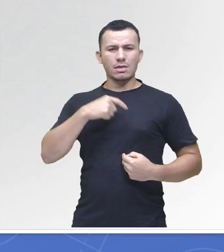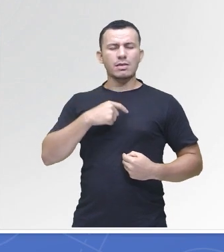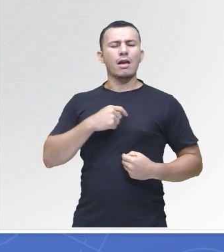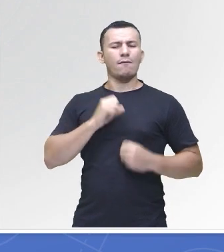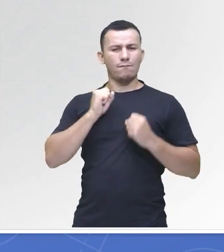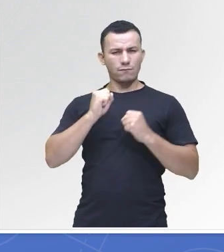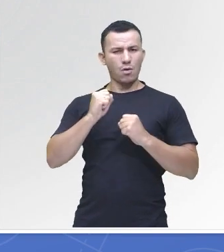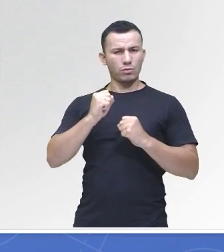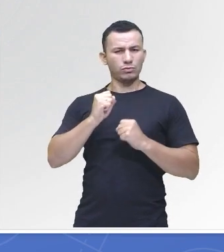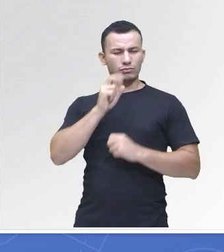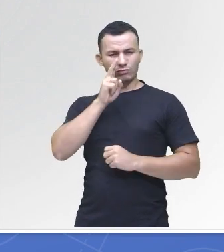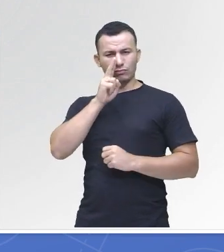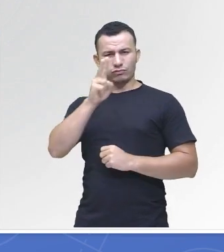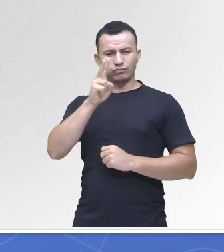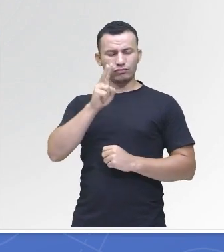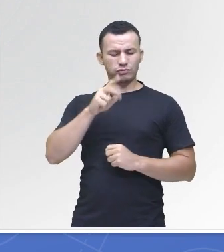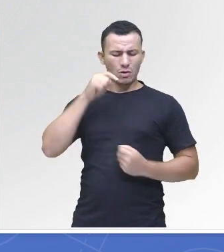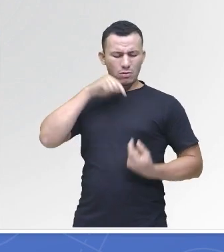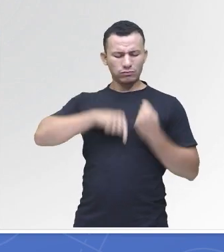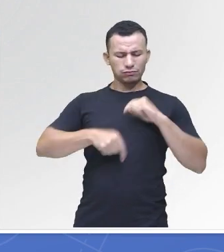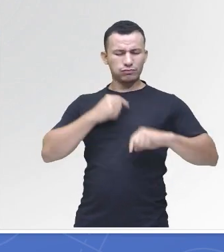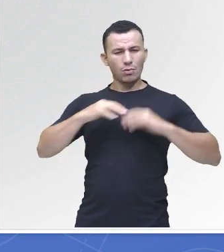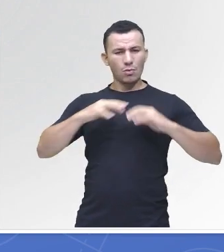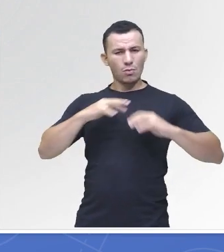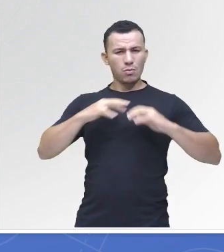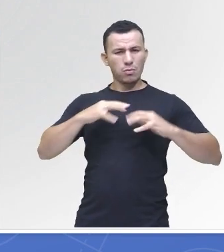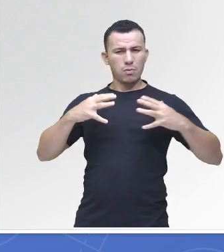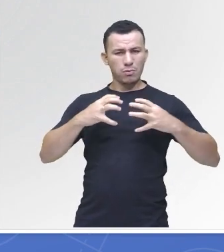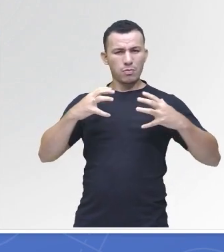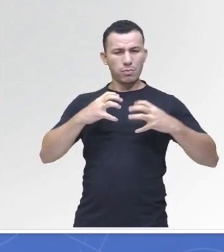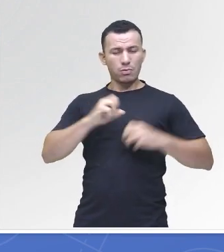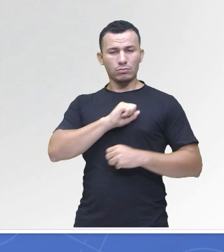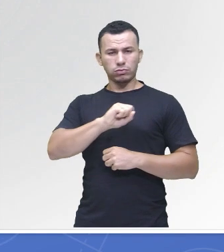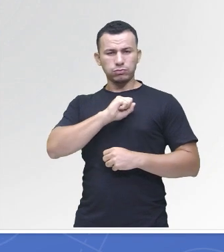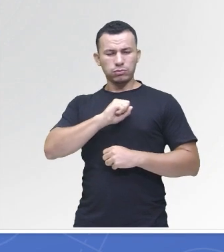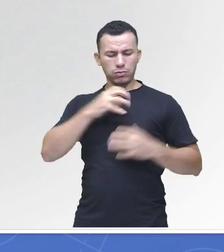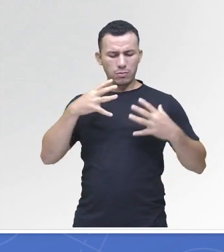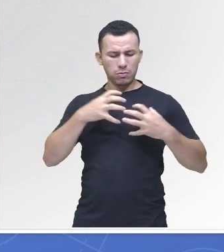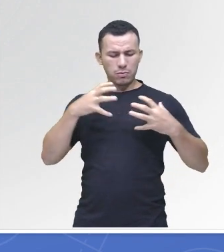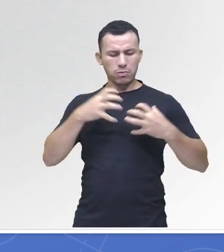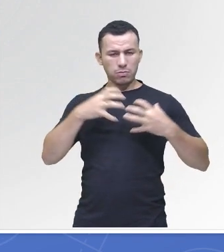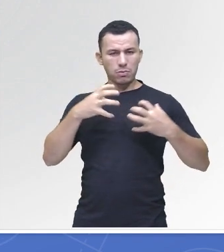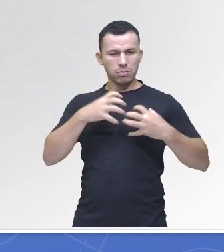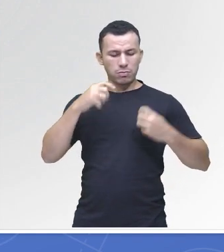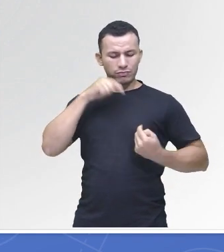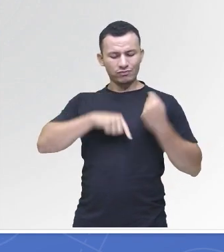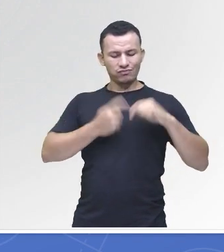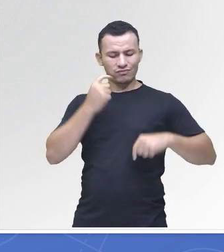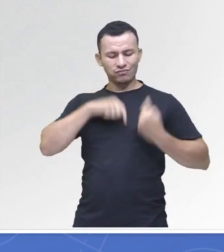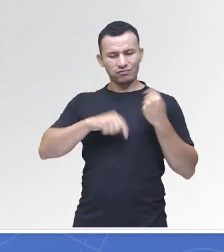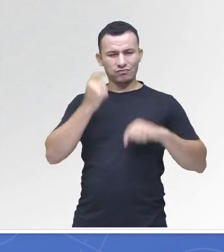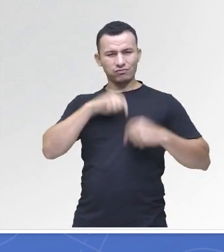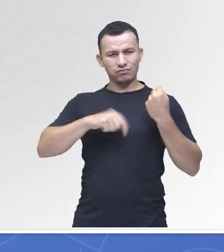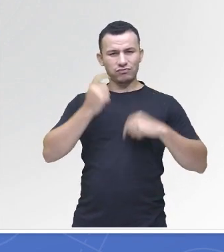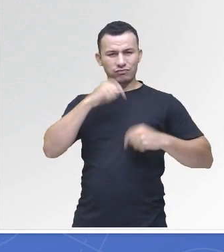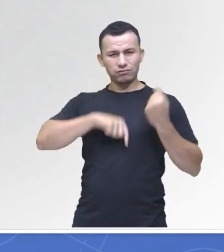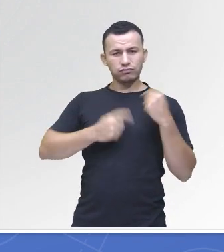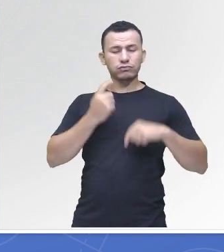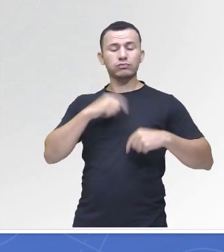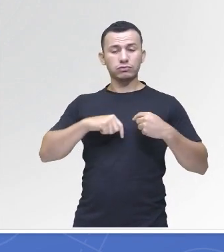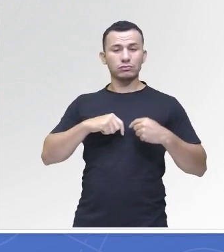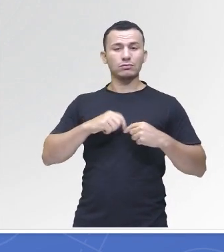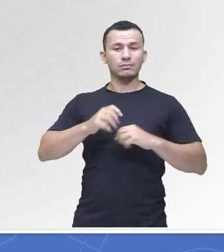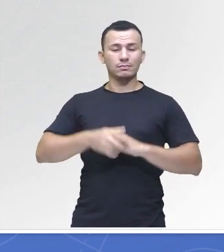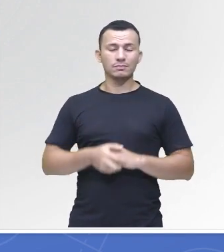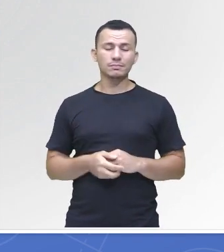pressão, né? Imagina ali o sangue bombeando, o coração bombeando esse sangue, quando ele chega na artéria, ele vem com uma determinada